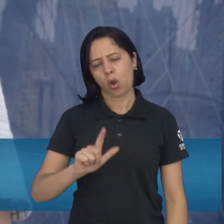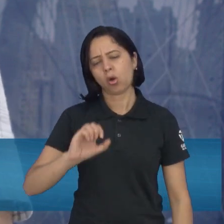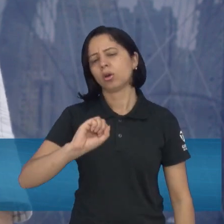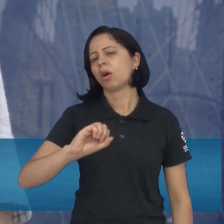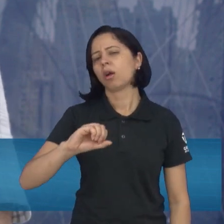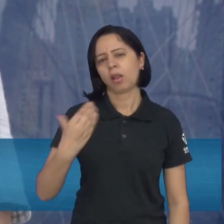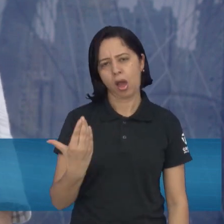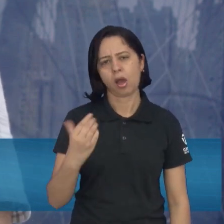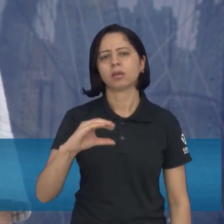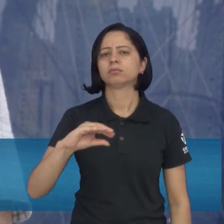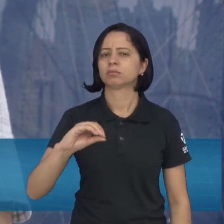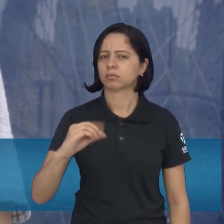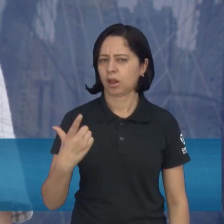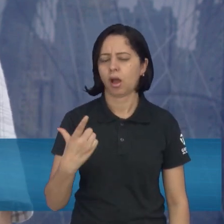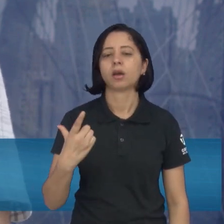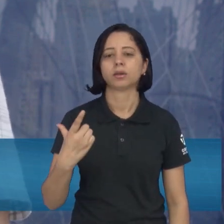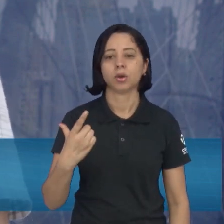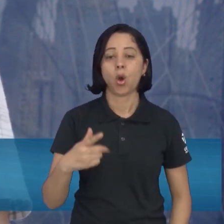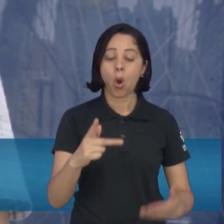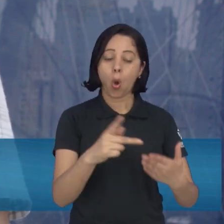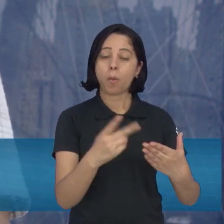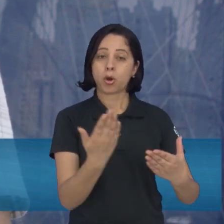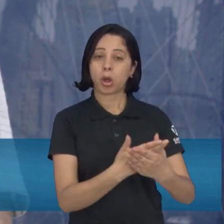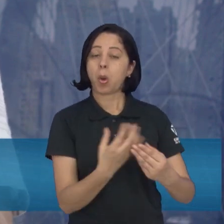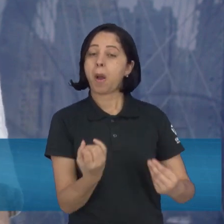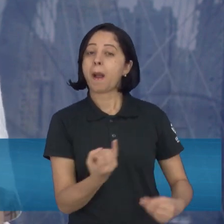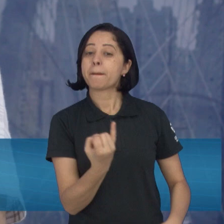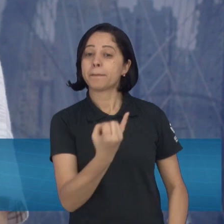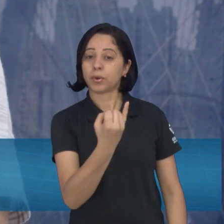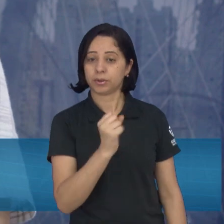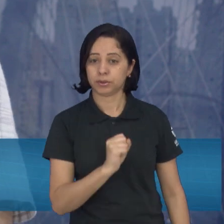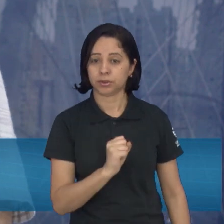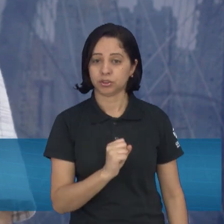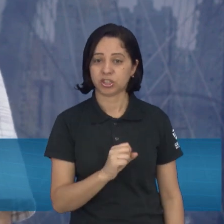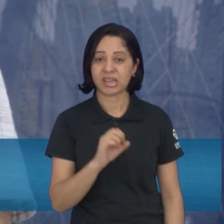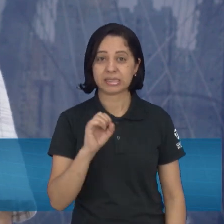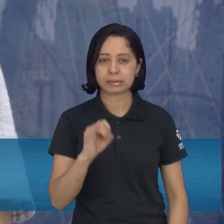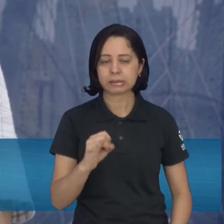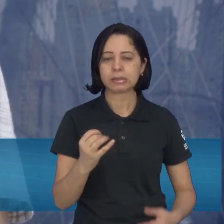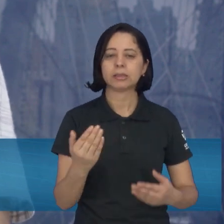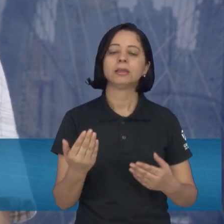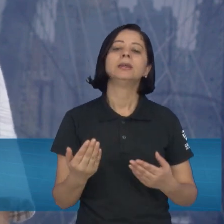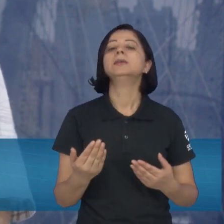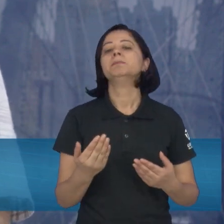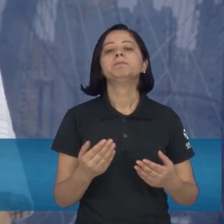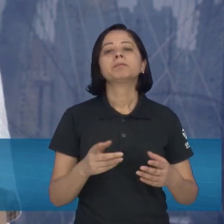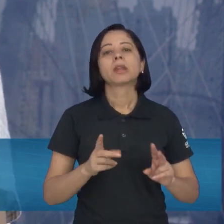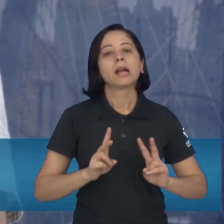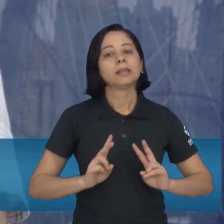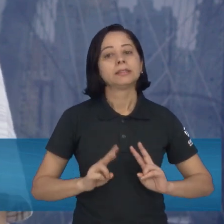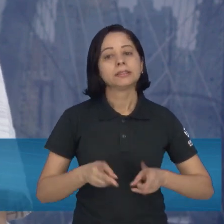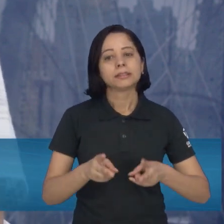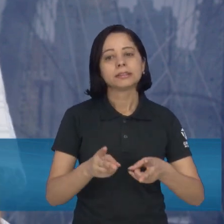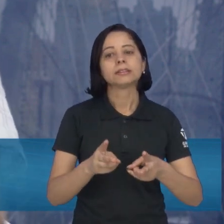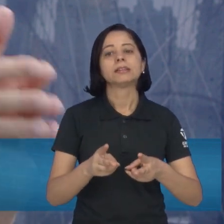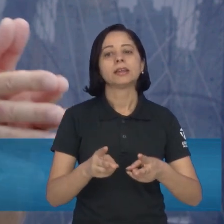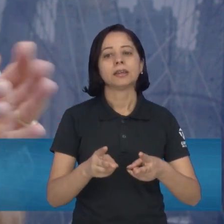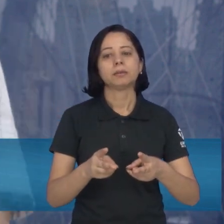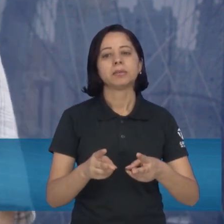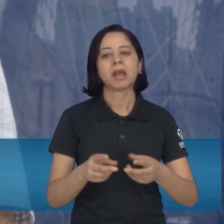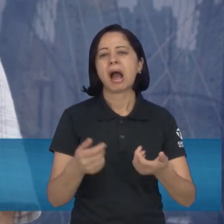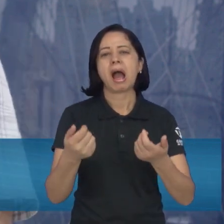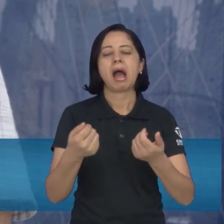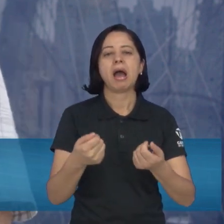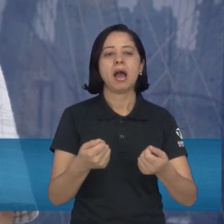Procon é importantíssimo, porque a gente vê quando o Procon entra no assunto, normalmente a coisa resolve sem precisar ir para